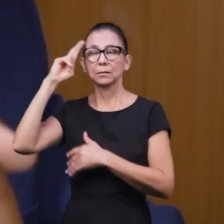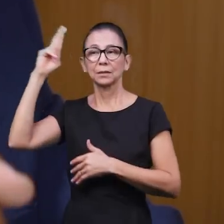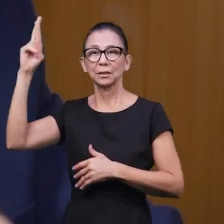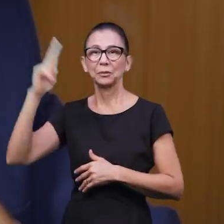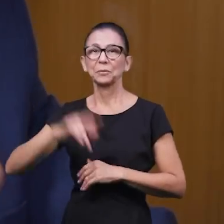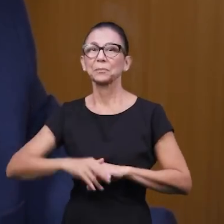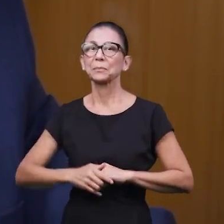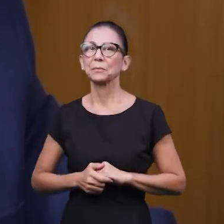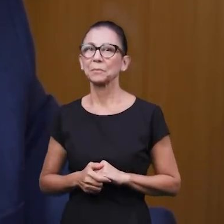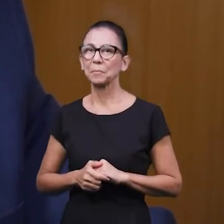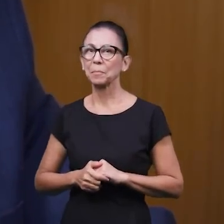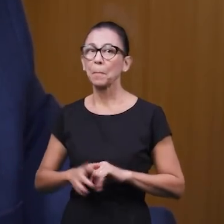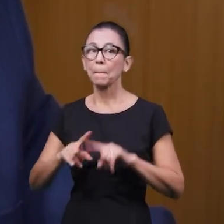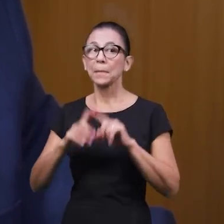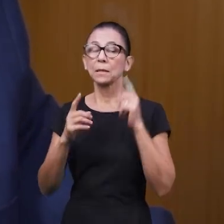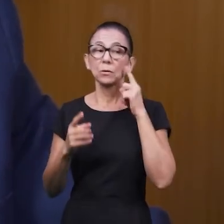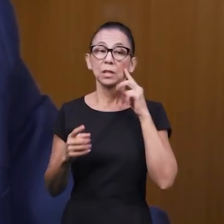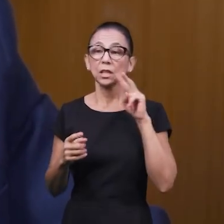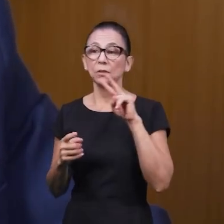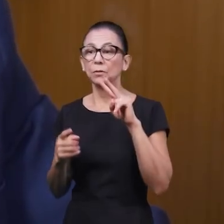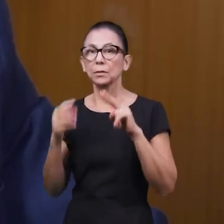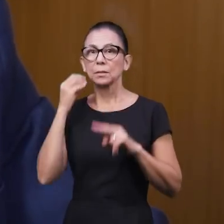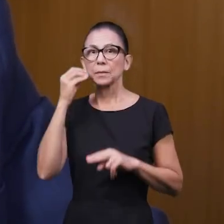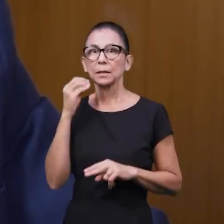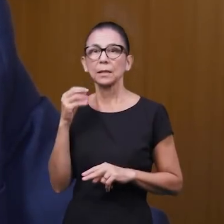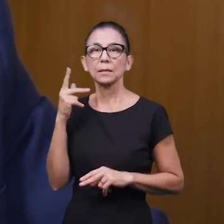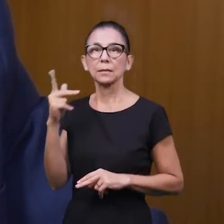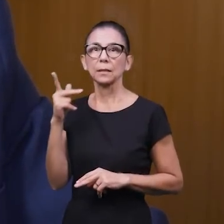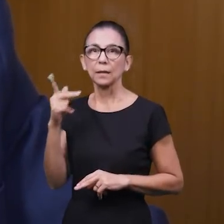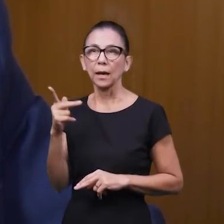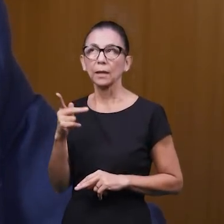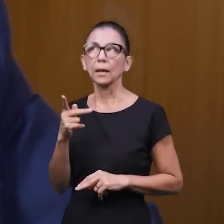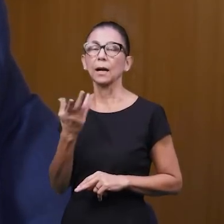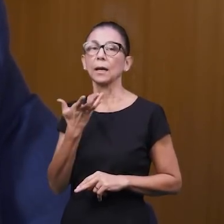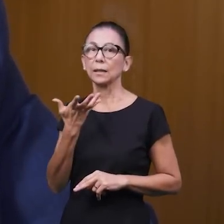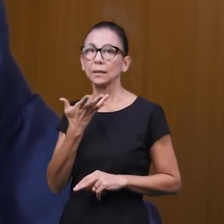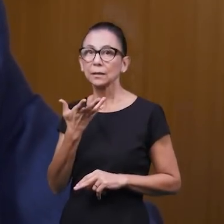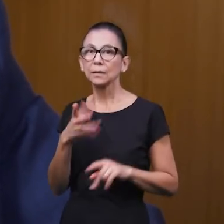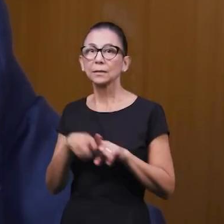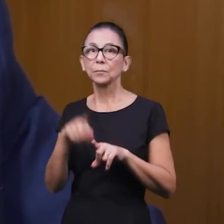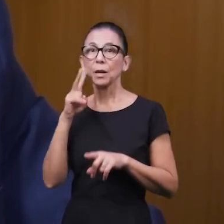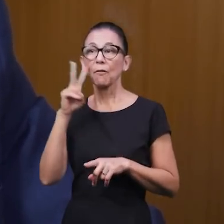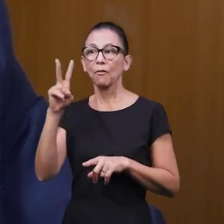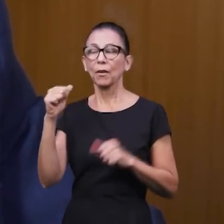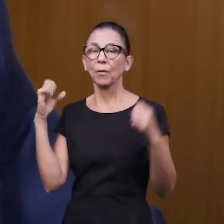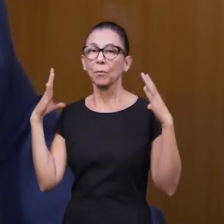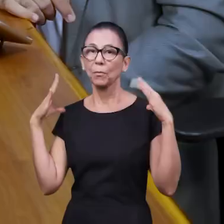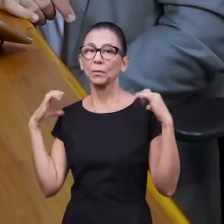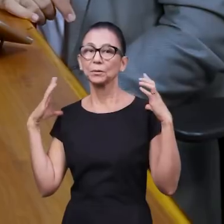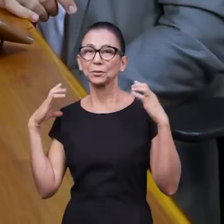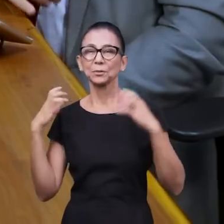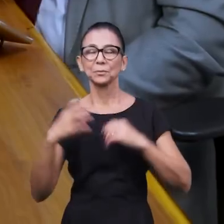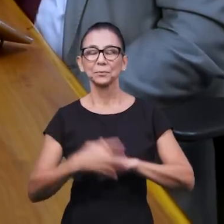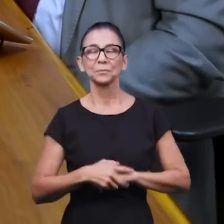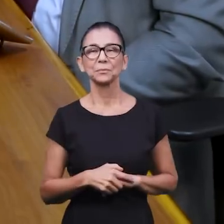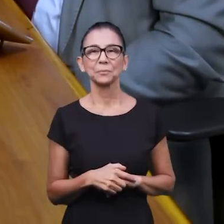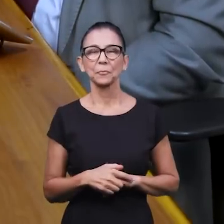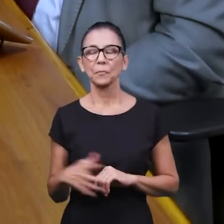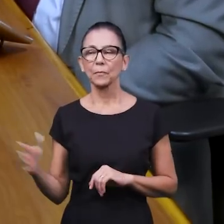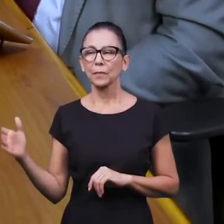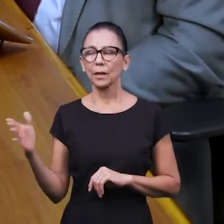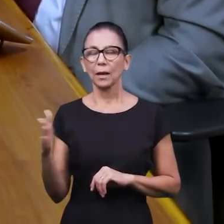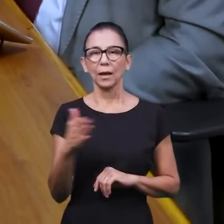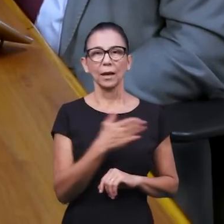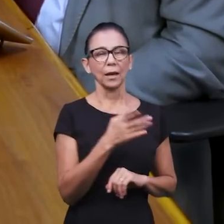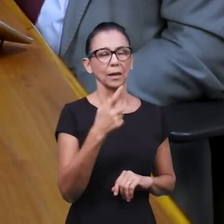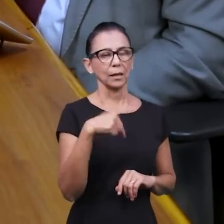ela novamente e agora falou com o esposo também dela, né? A experiência no lar completa, né? Glória a Deus. Inclusive